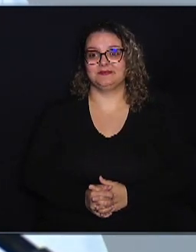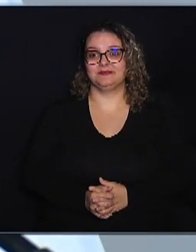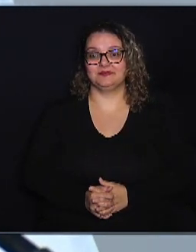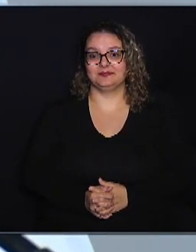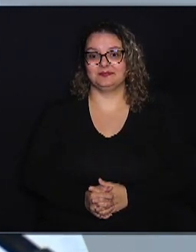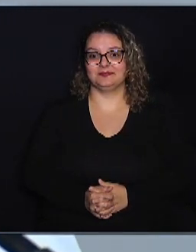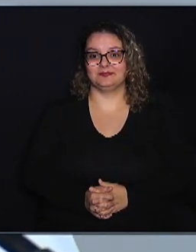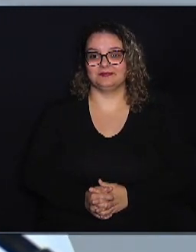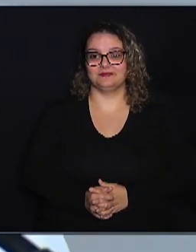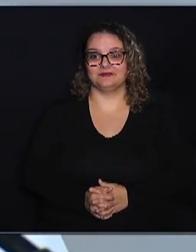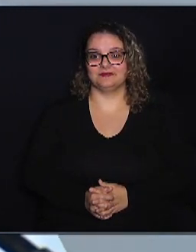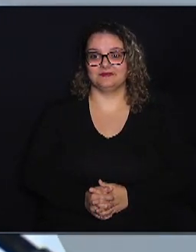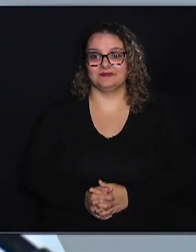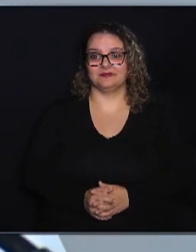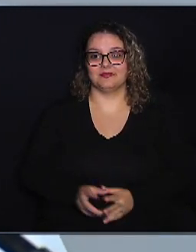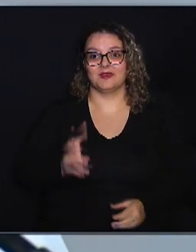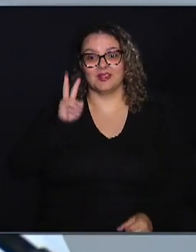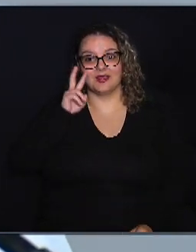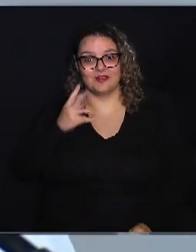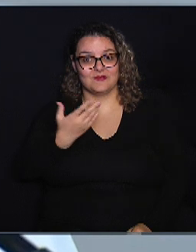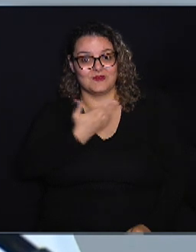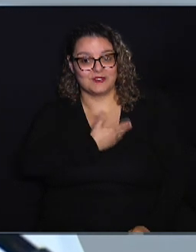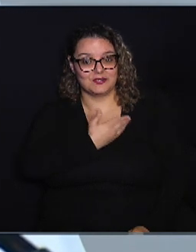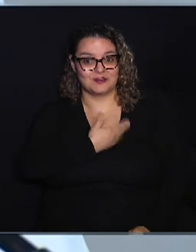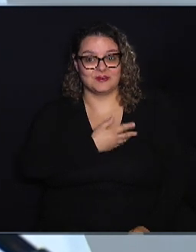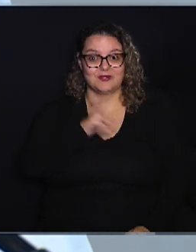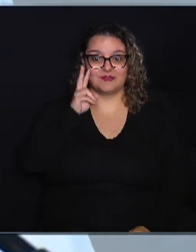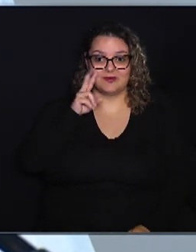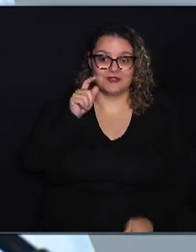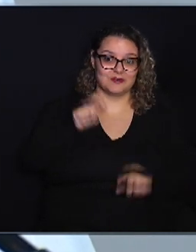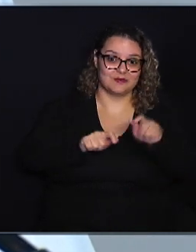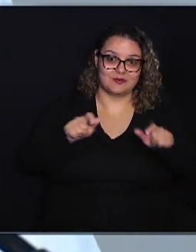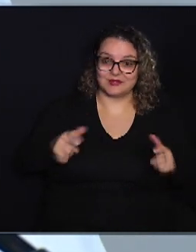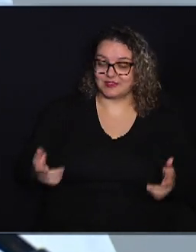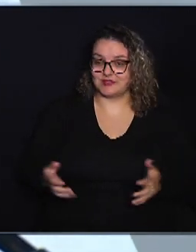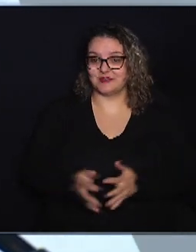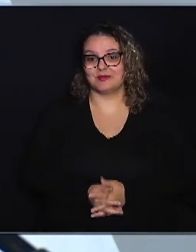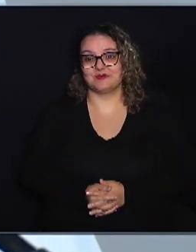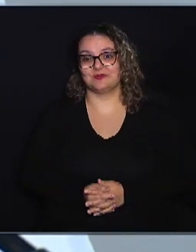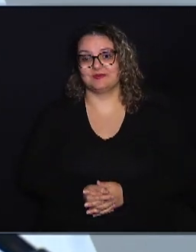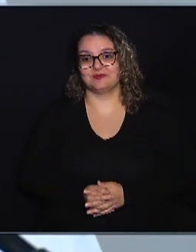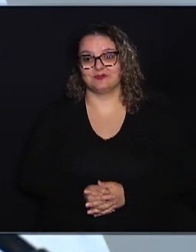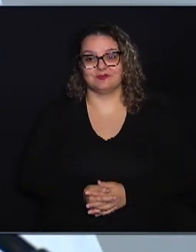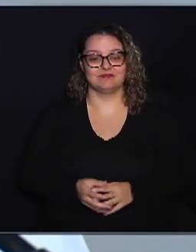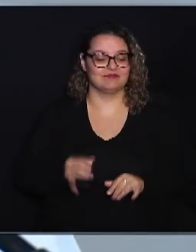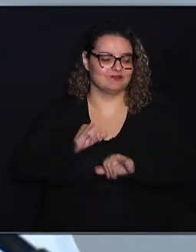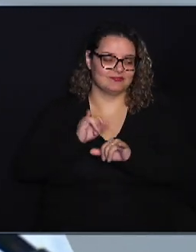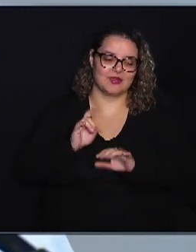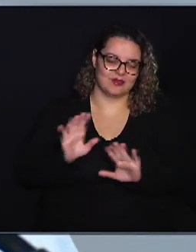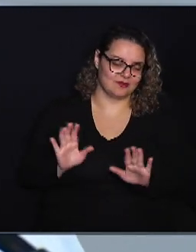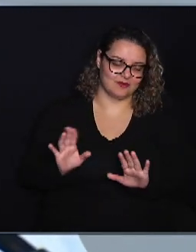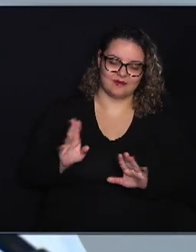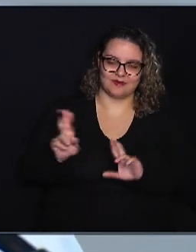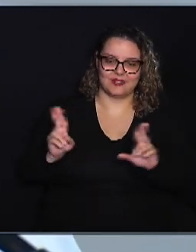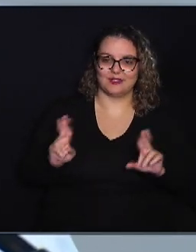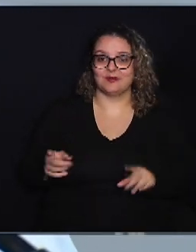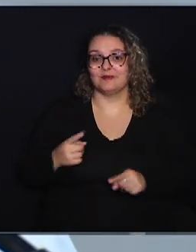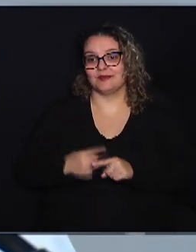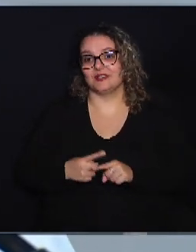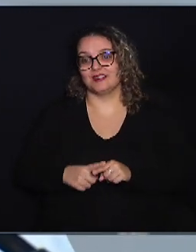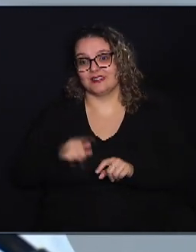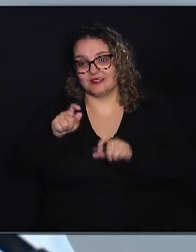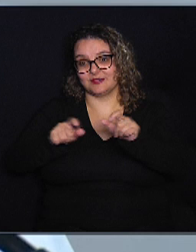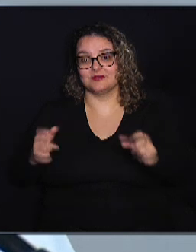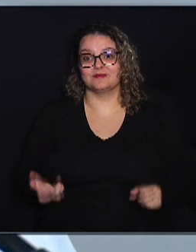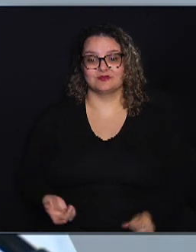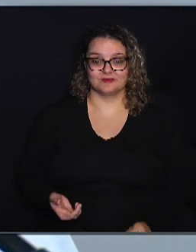Eu vejo aqui meus amigos, eu vejo gente aqui que, se falar para vocês, não vou citar nome aqui, mas tem gente que